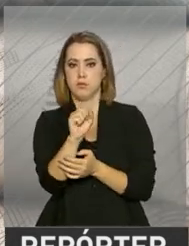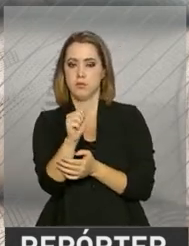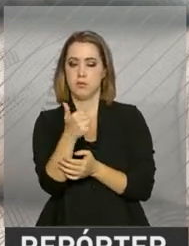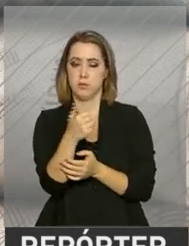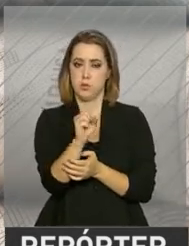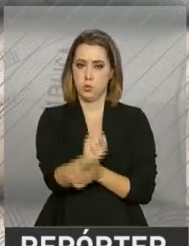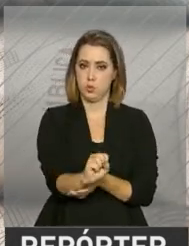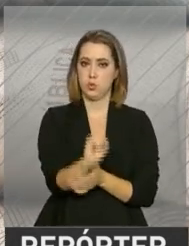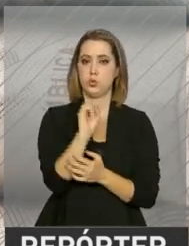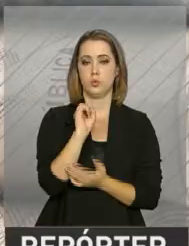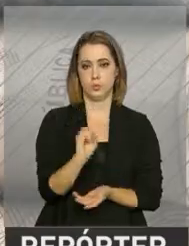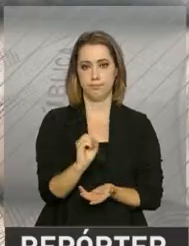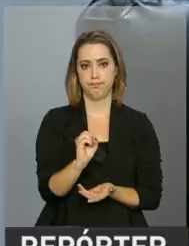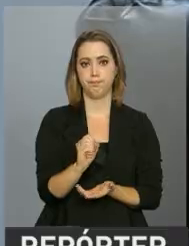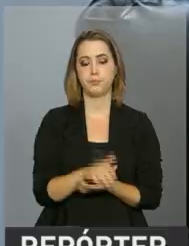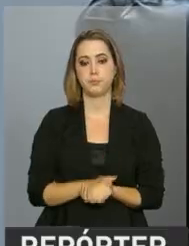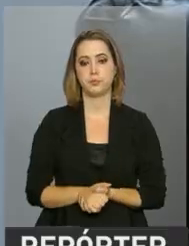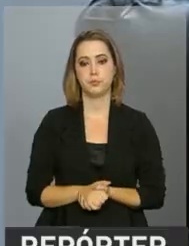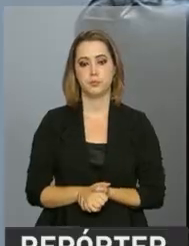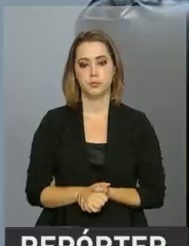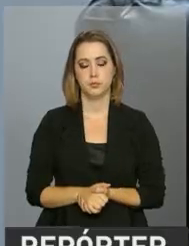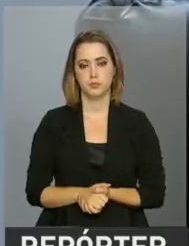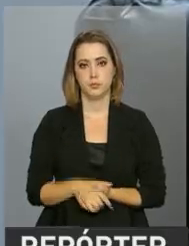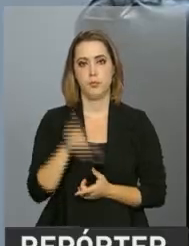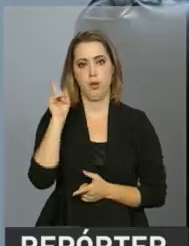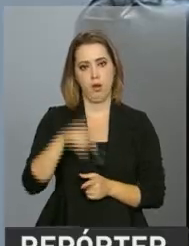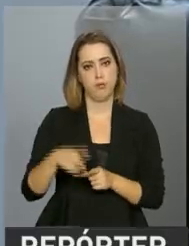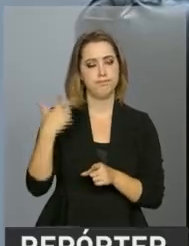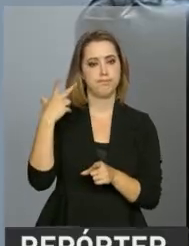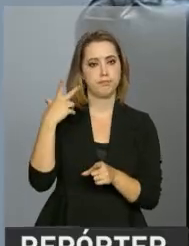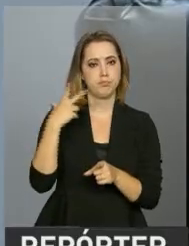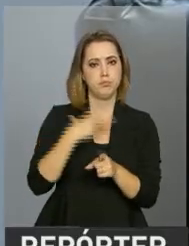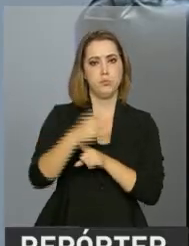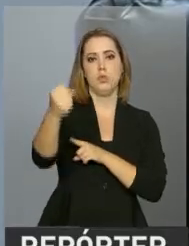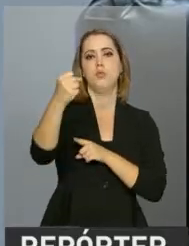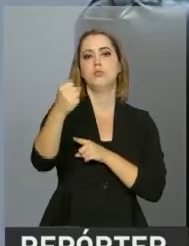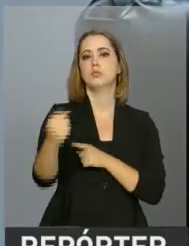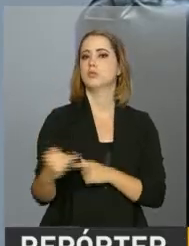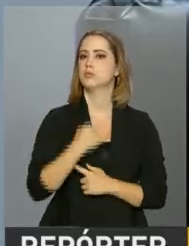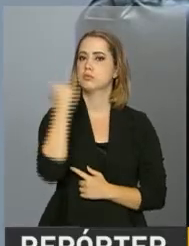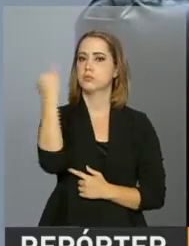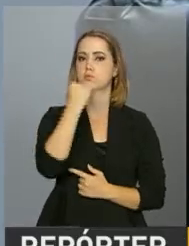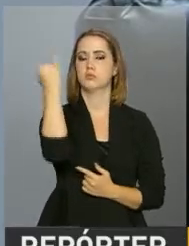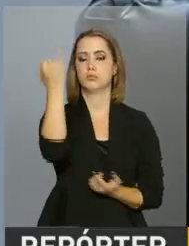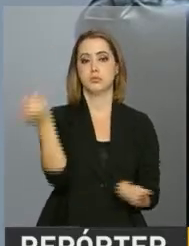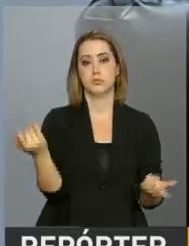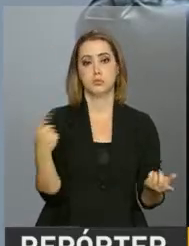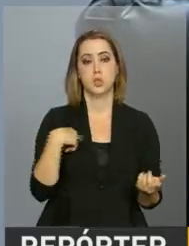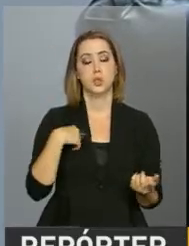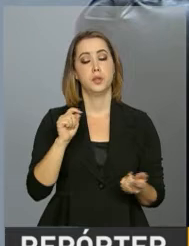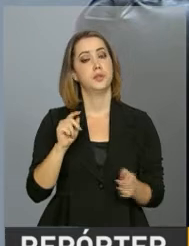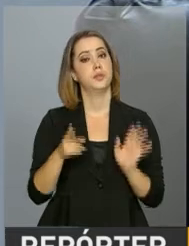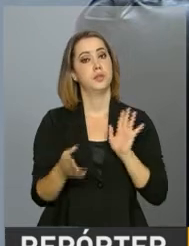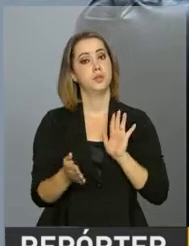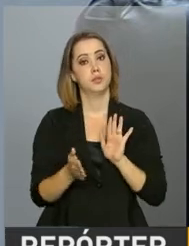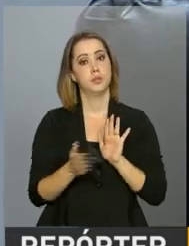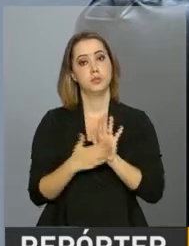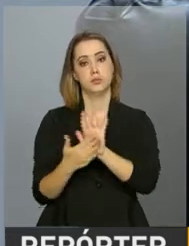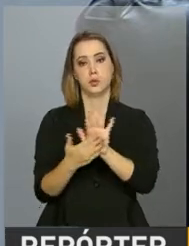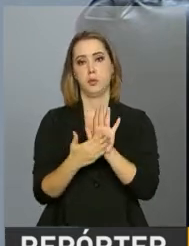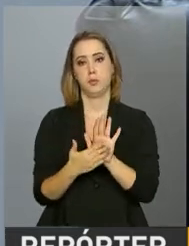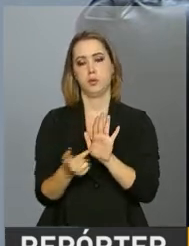de 2018 é uma vitória da maior importância e que sinaliza de